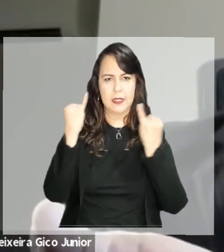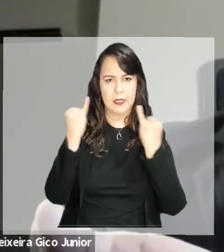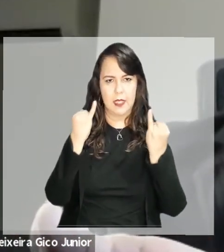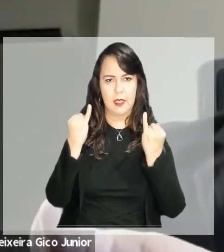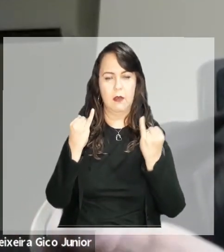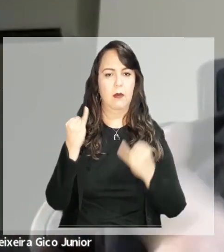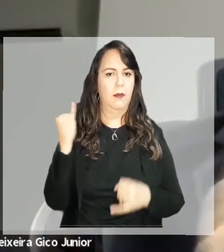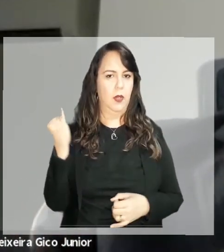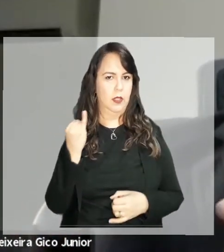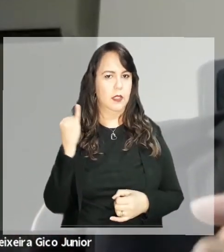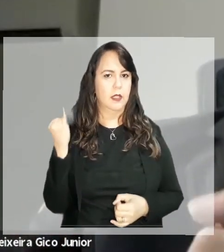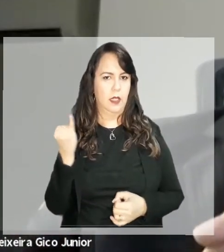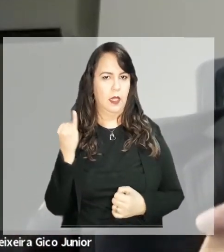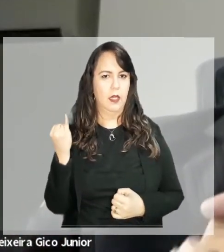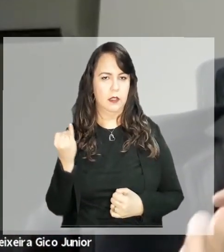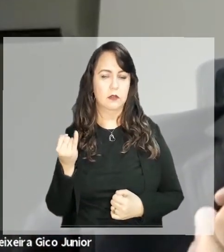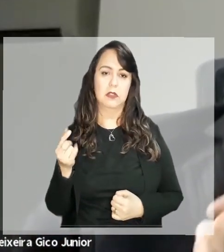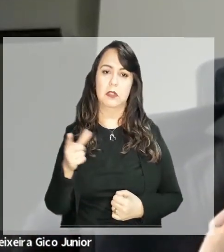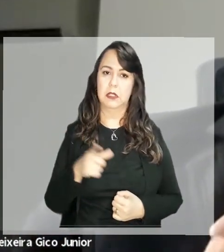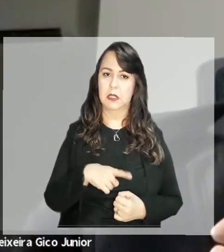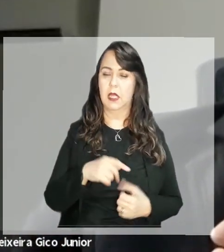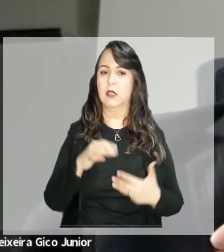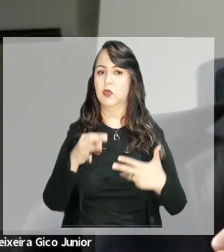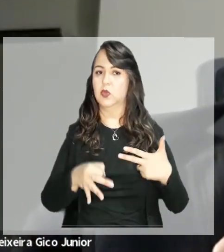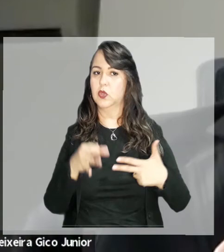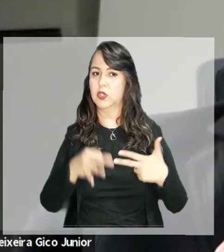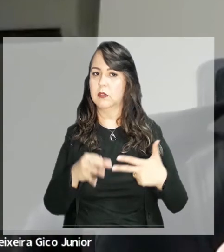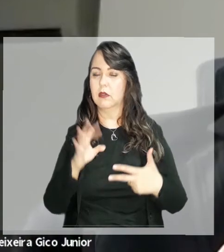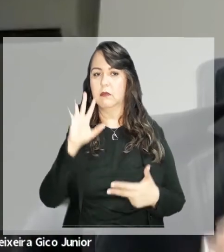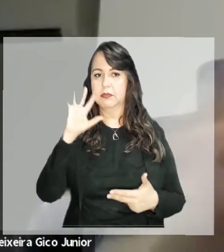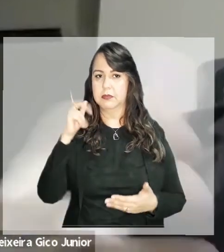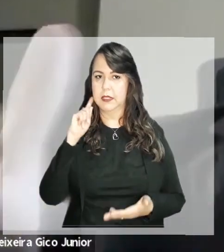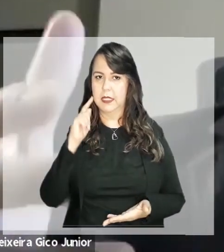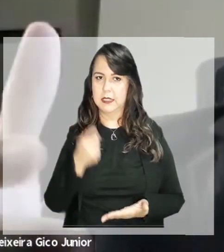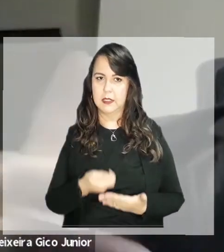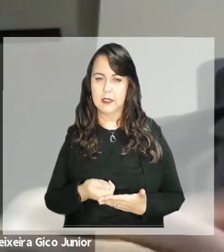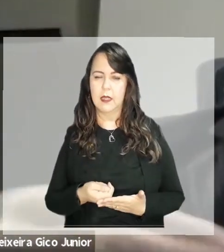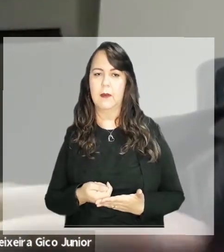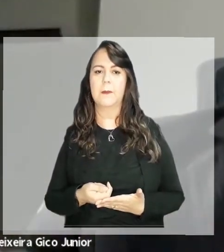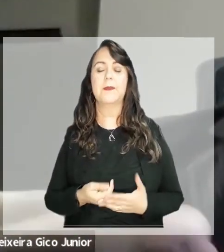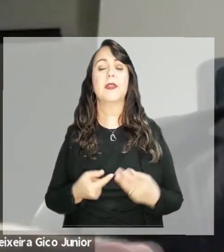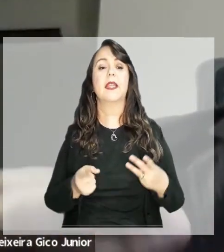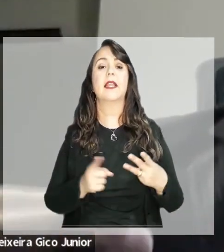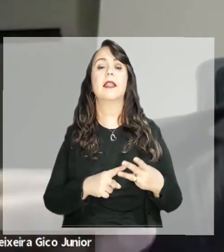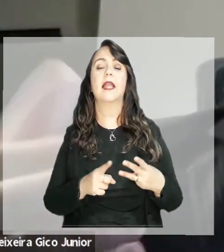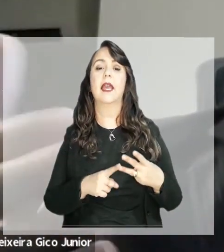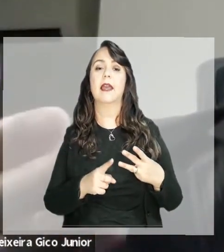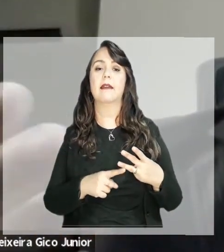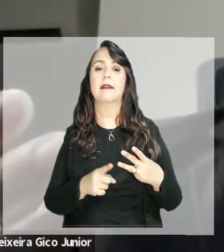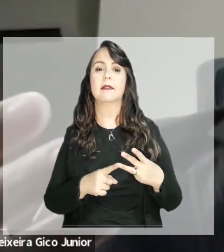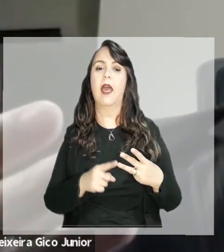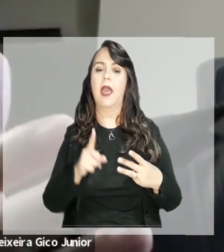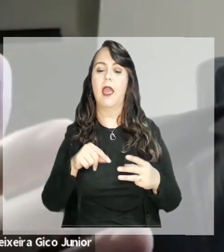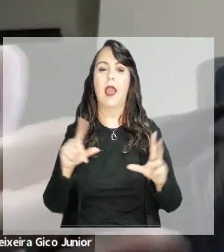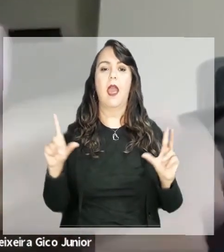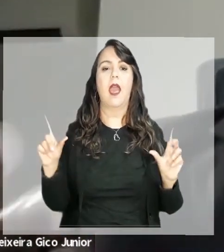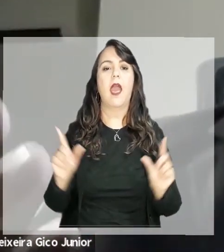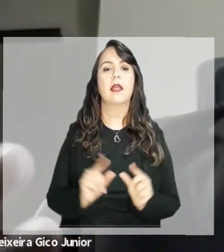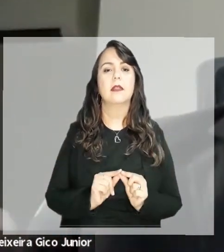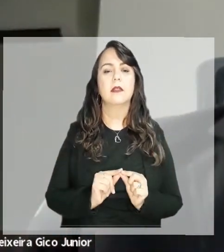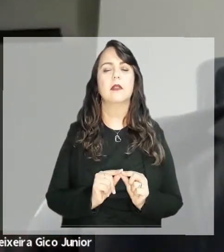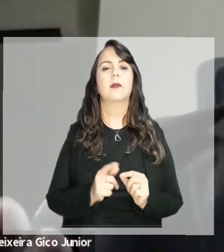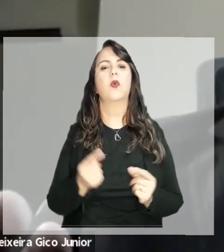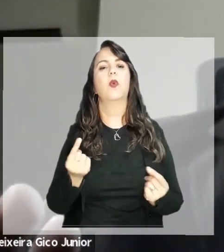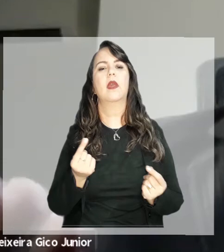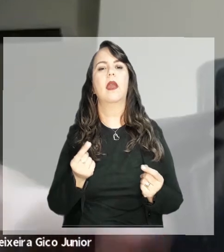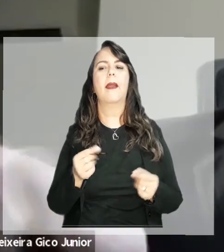um consenso, né? E 3, reduzir a simetria de informação entre os magistrados para que eles